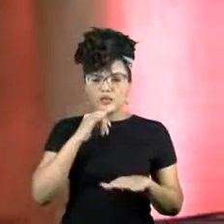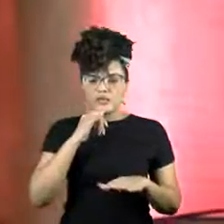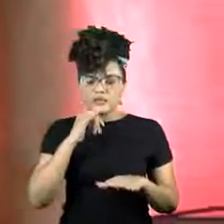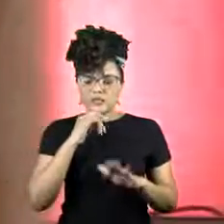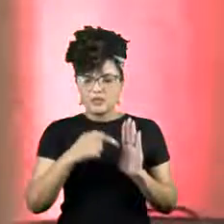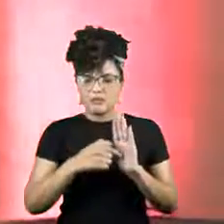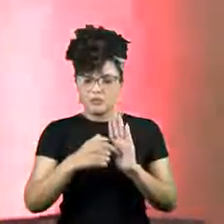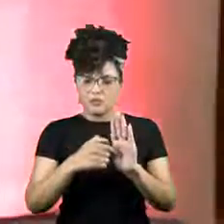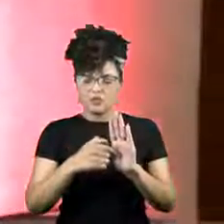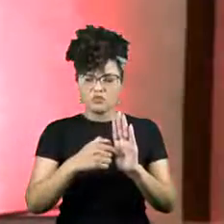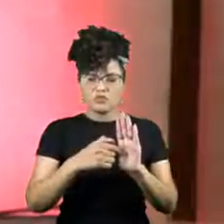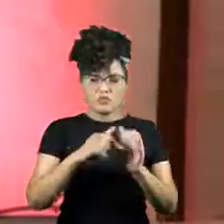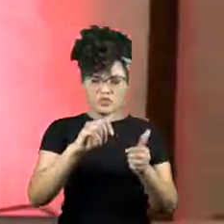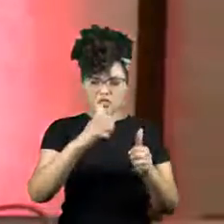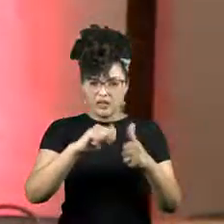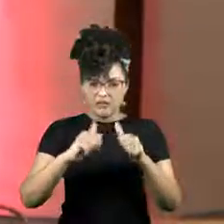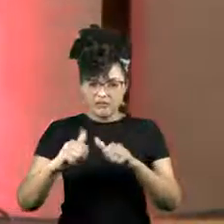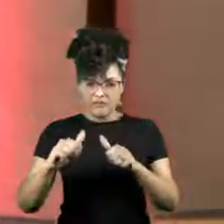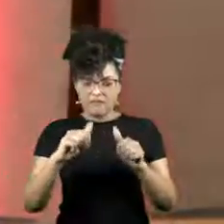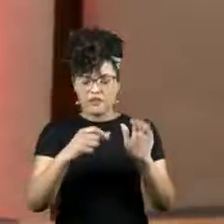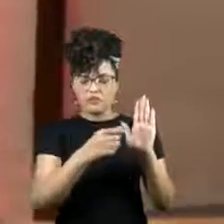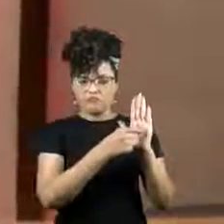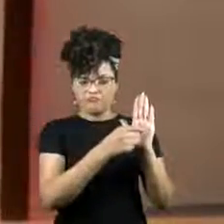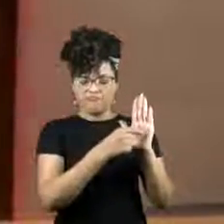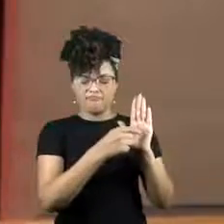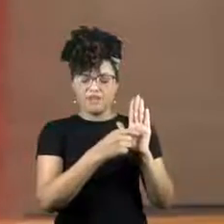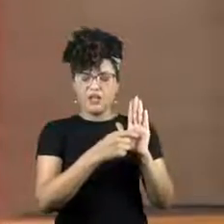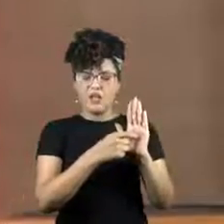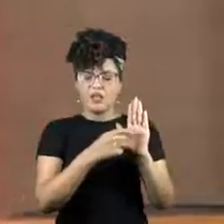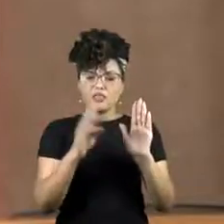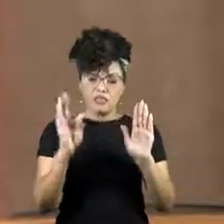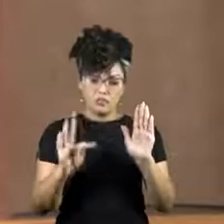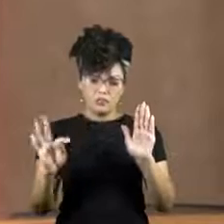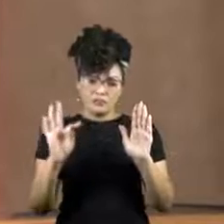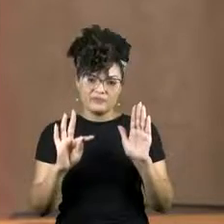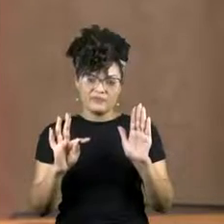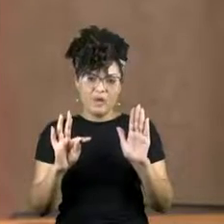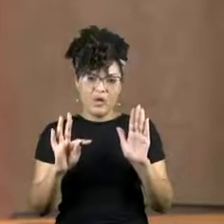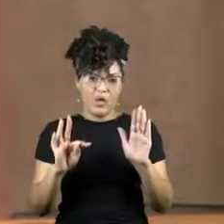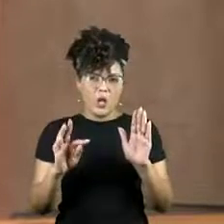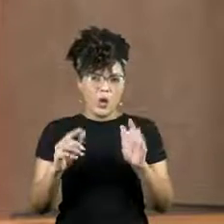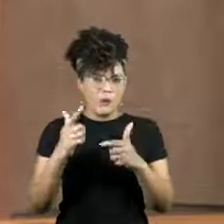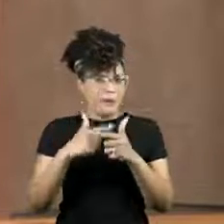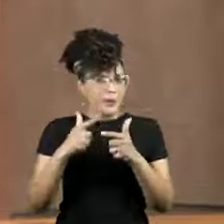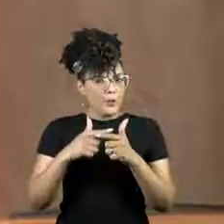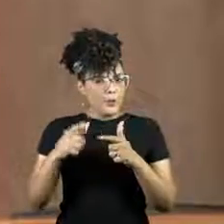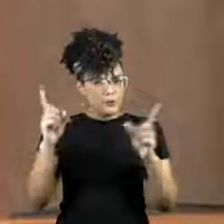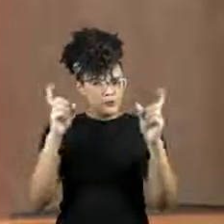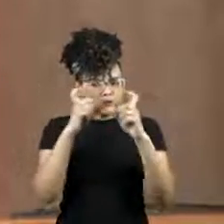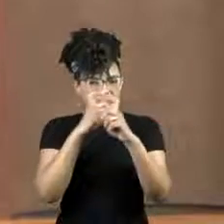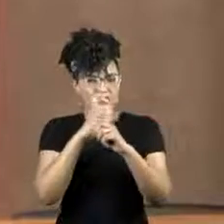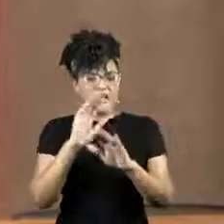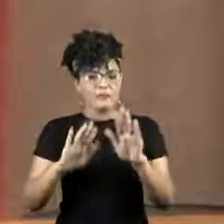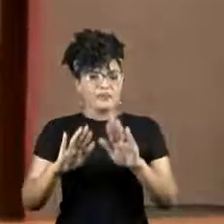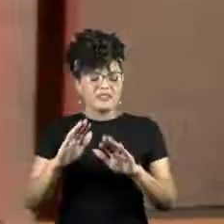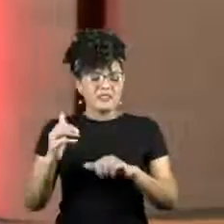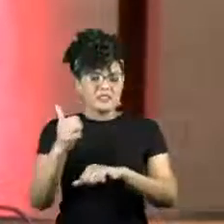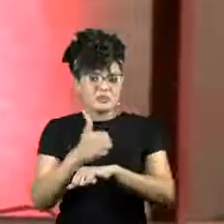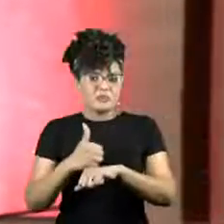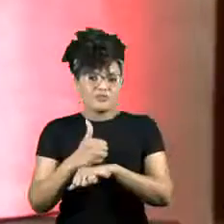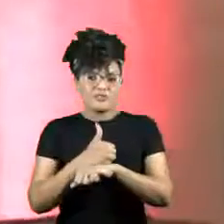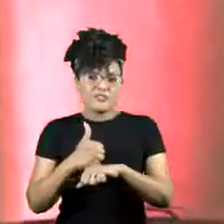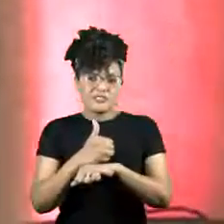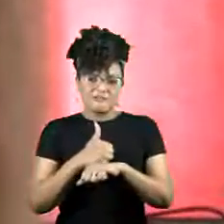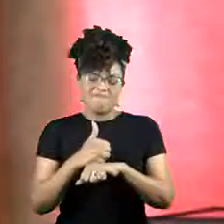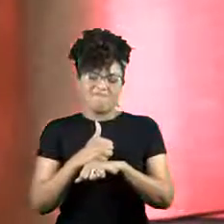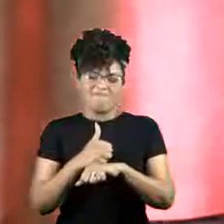uma verificação do manual para o teórico, o problema é tão complexo que muitos profissionais eles acabam tendo um pouco de segurança,